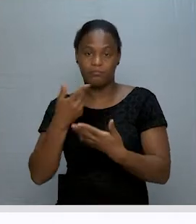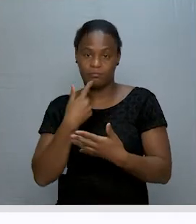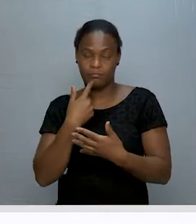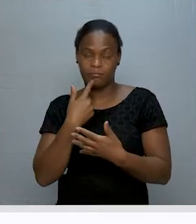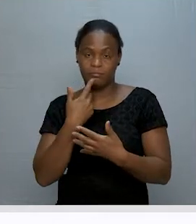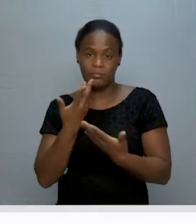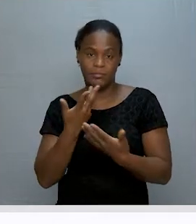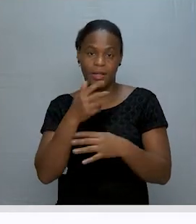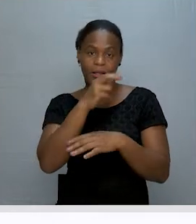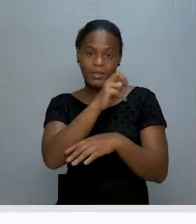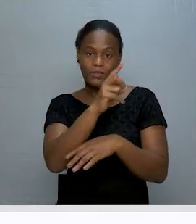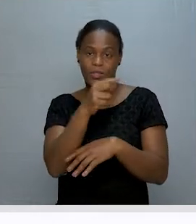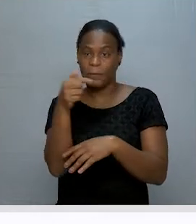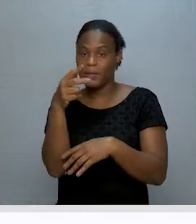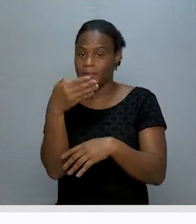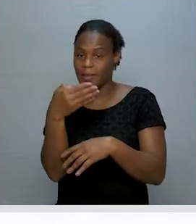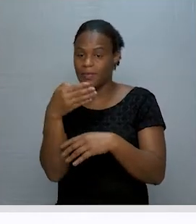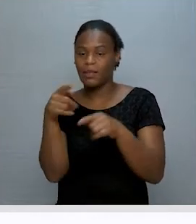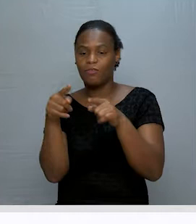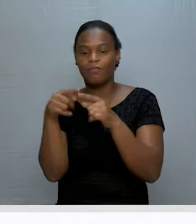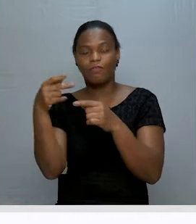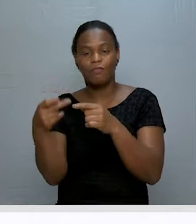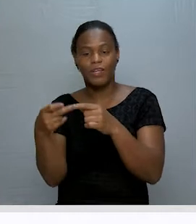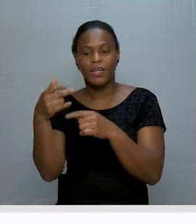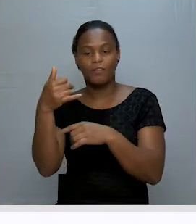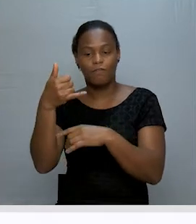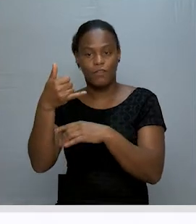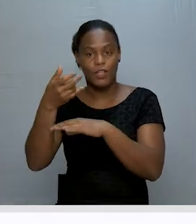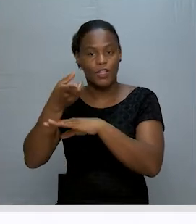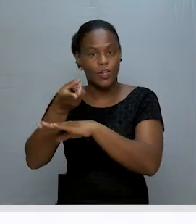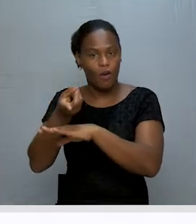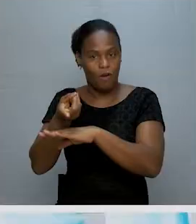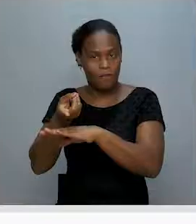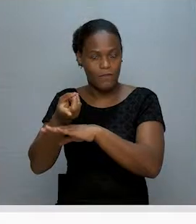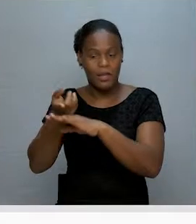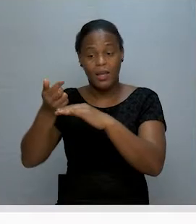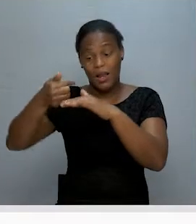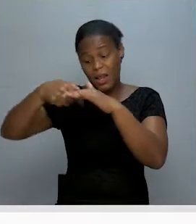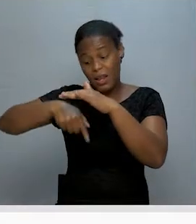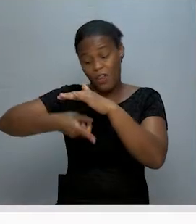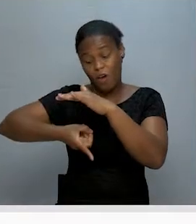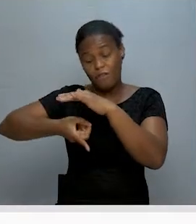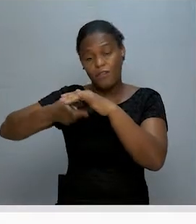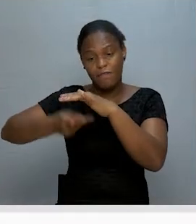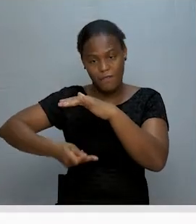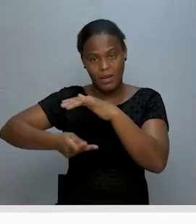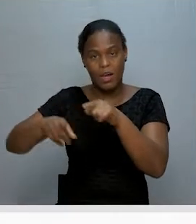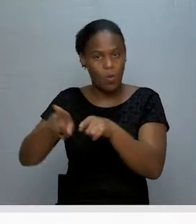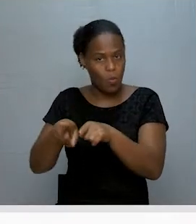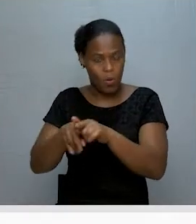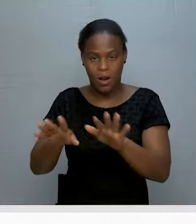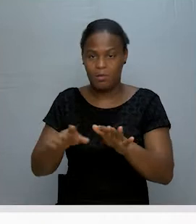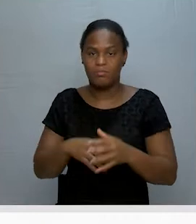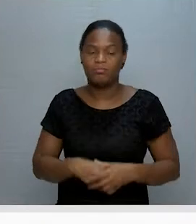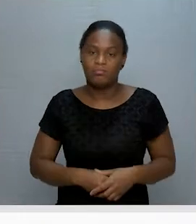numerador 36 menos 7 igual a, isso, 29. E o denominador 9